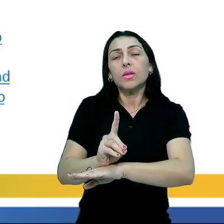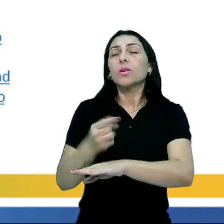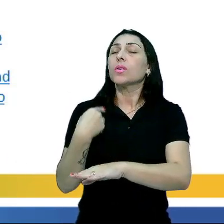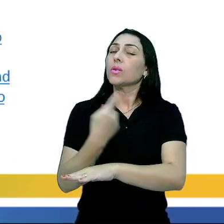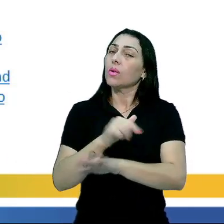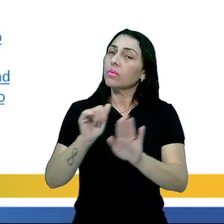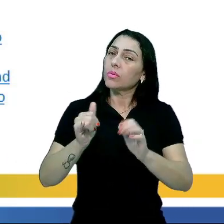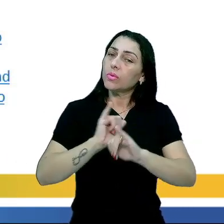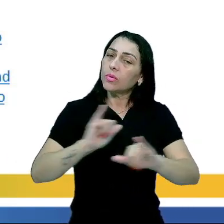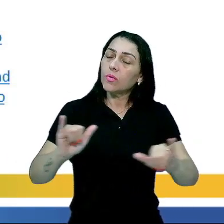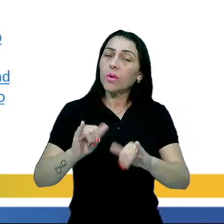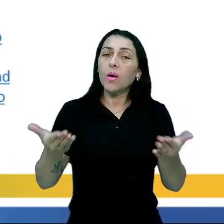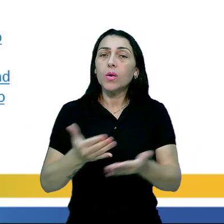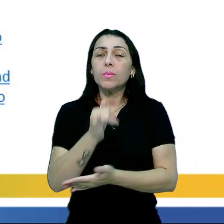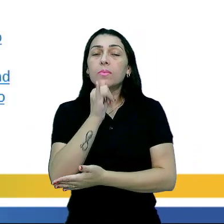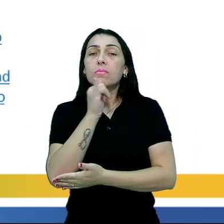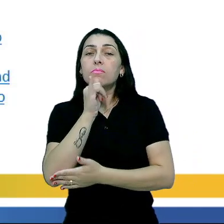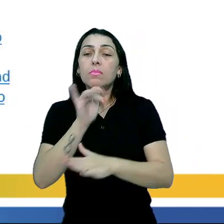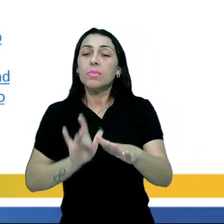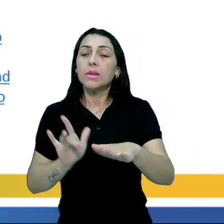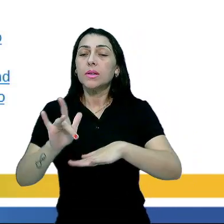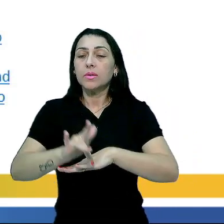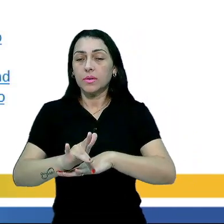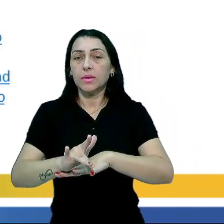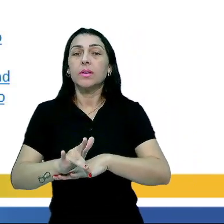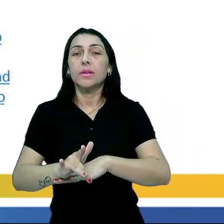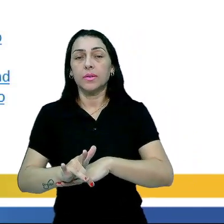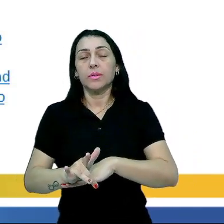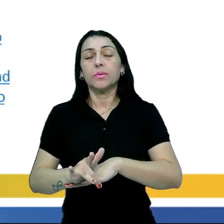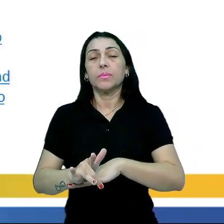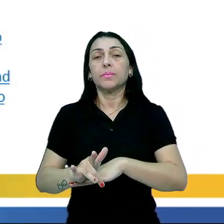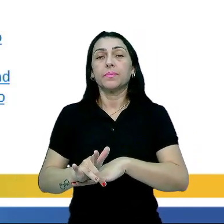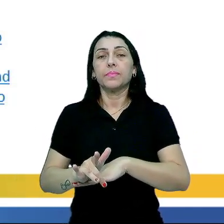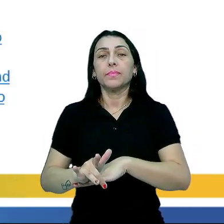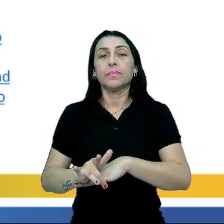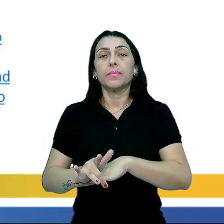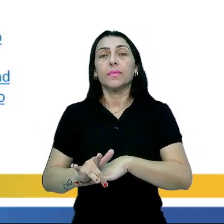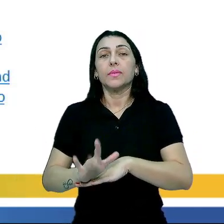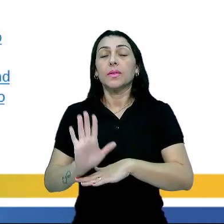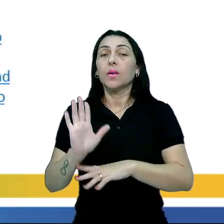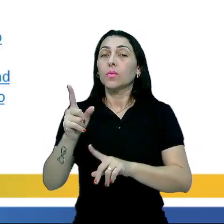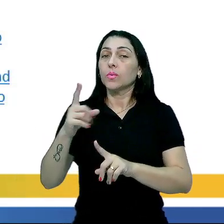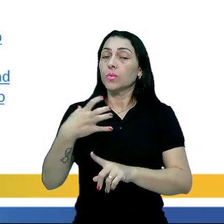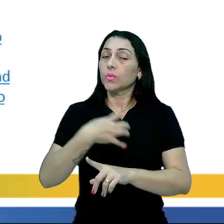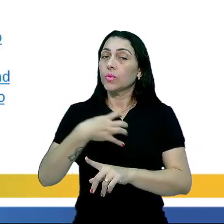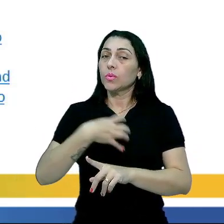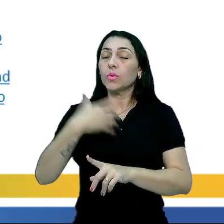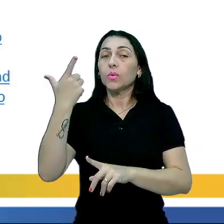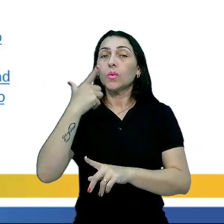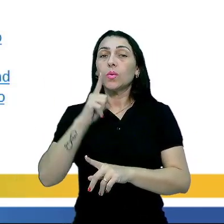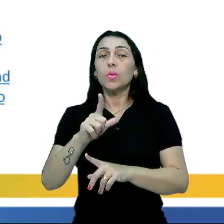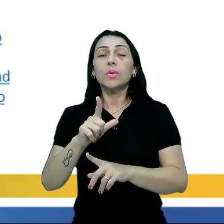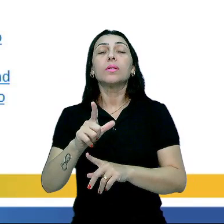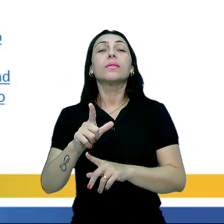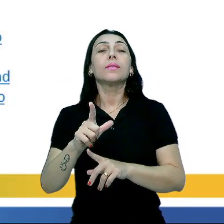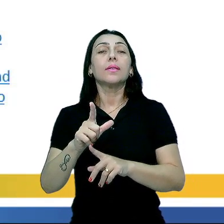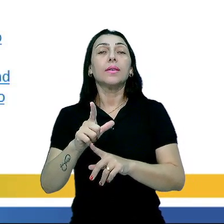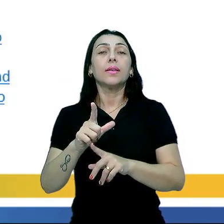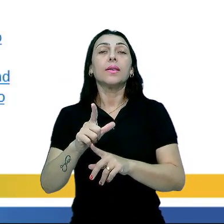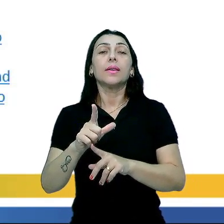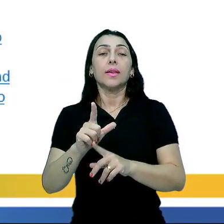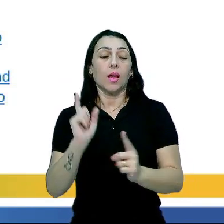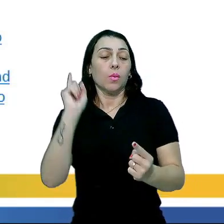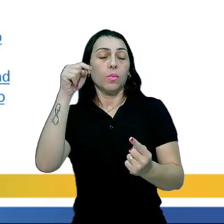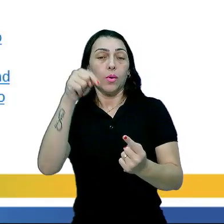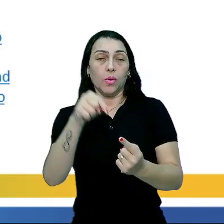gente divulga hoje, por exemplo, pelas redes sociais. Então, são modos da gente atingir aquelas pessoas que são,